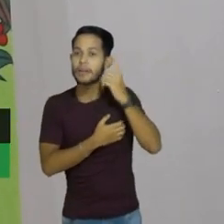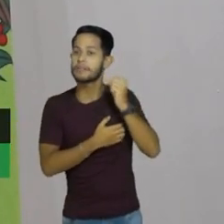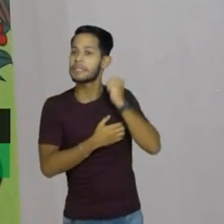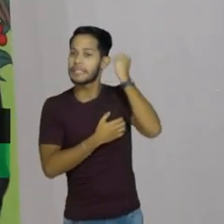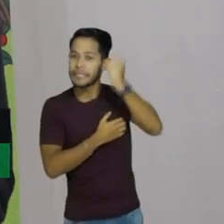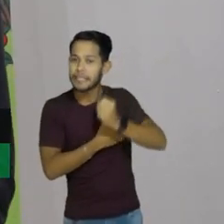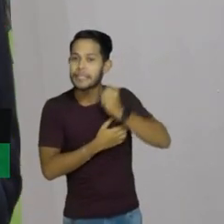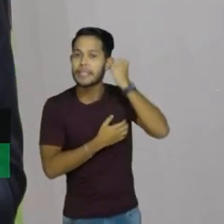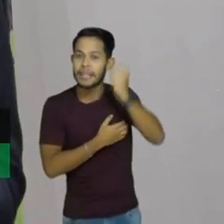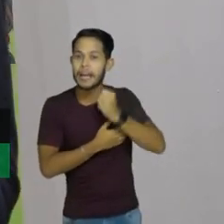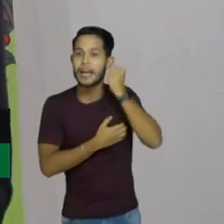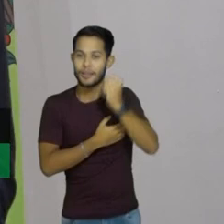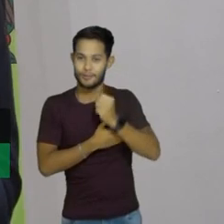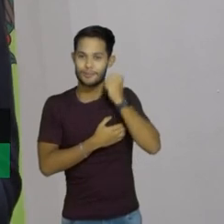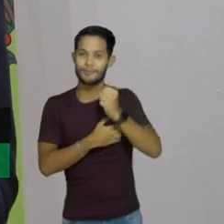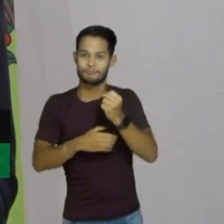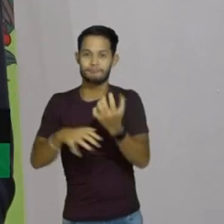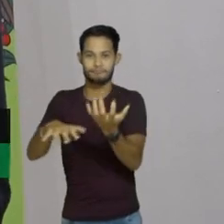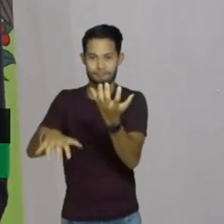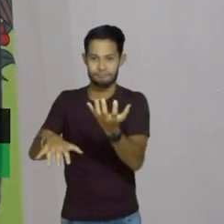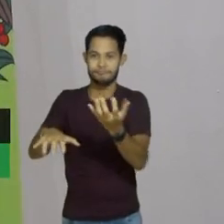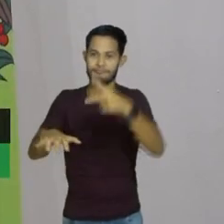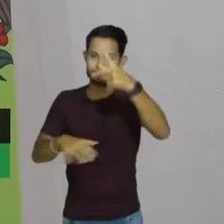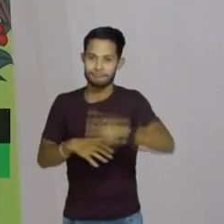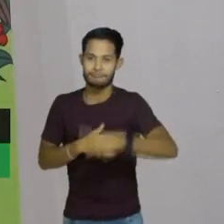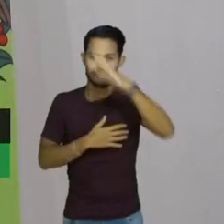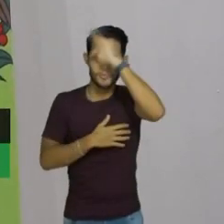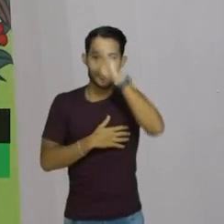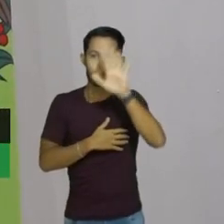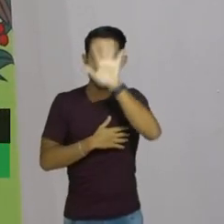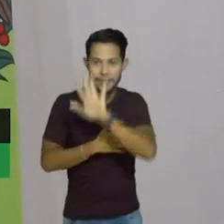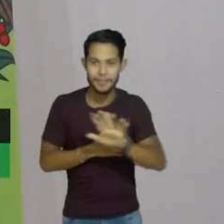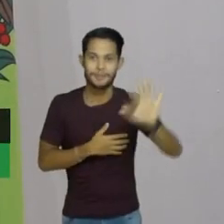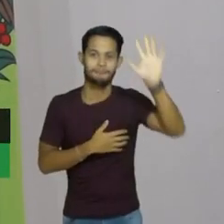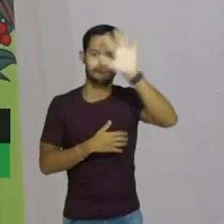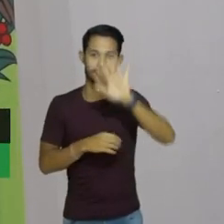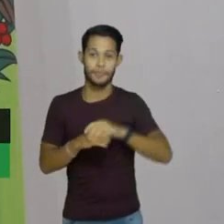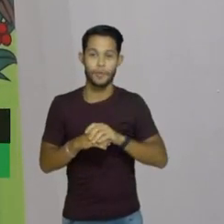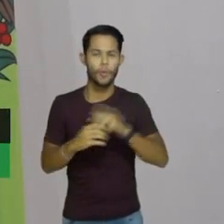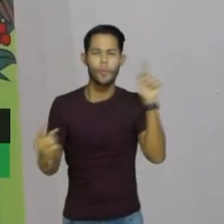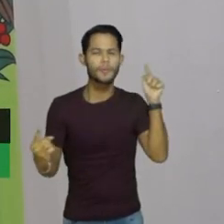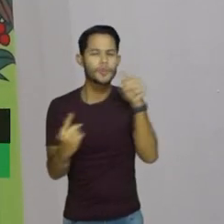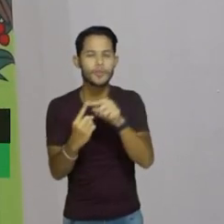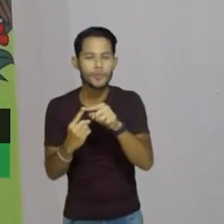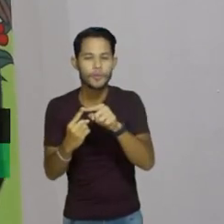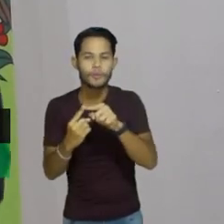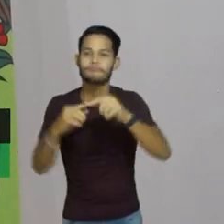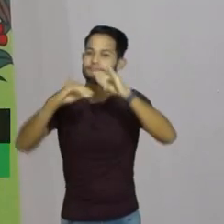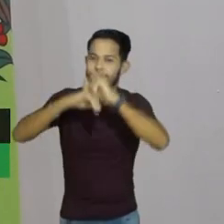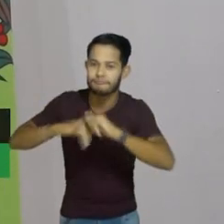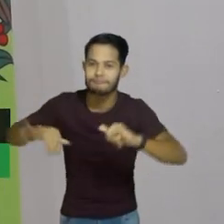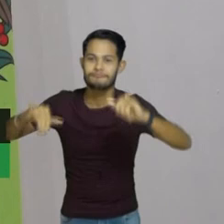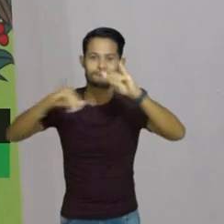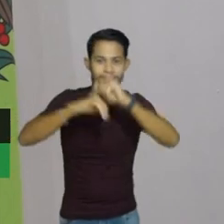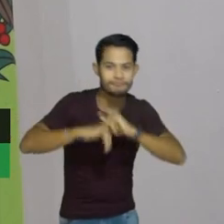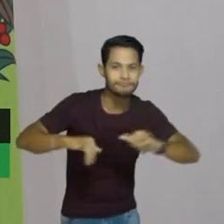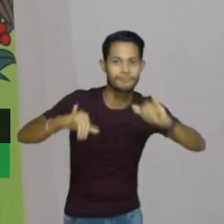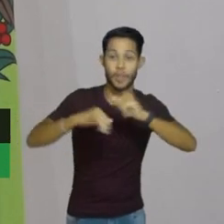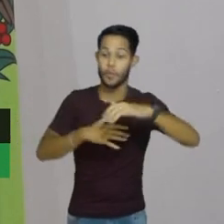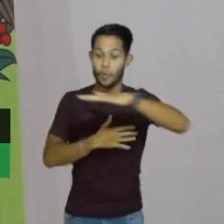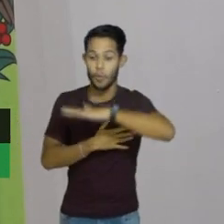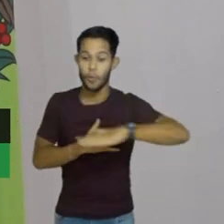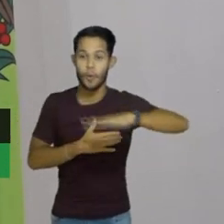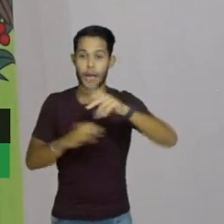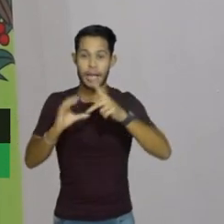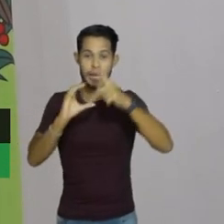E o objetivo dessa semana é justamente difundir e propagar, para que, por exemplo, mais câmaras municipais possam aderir a esse importante movimento